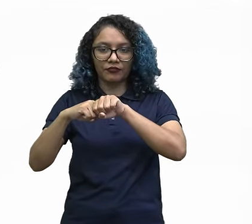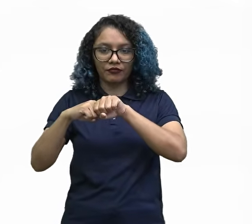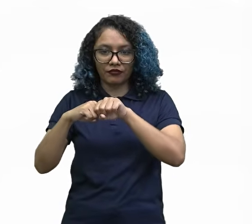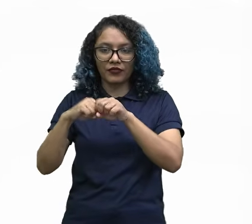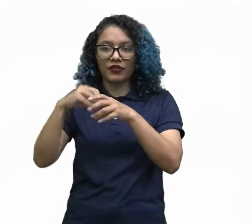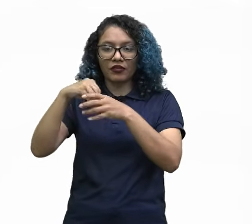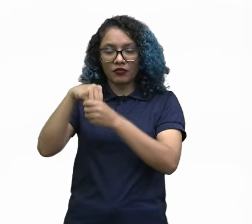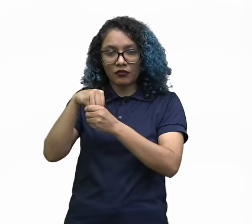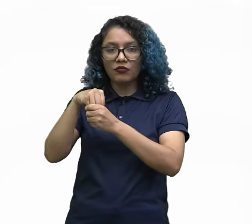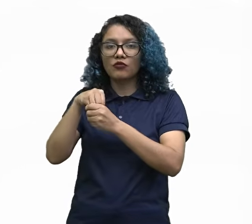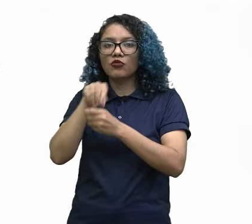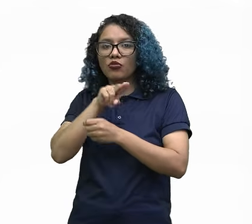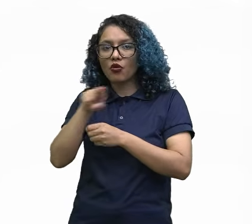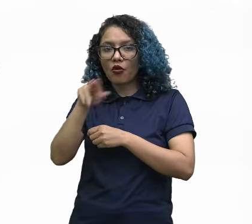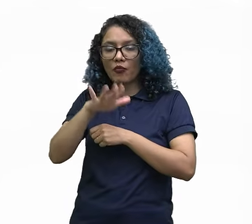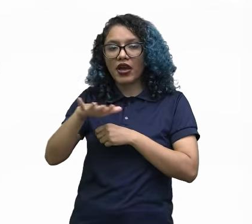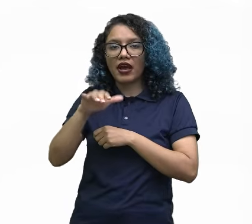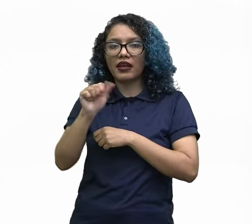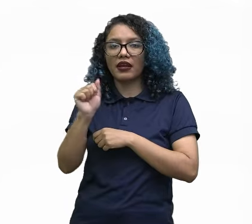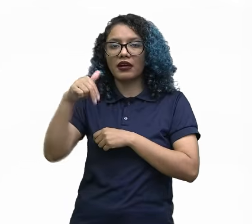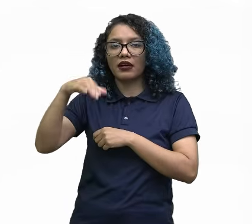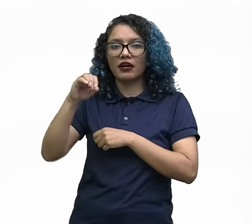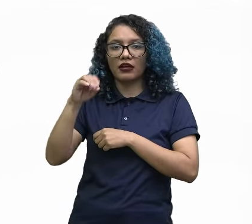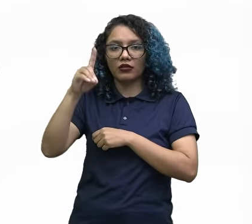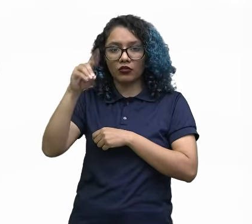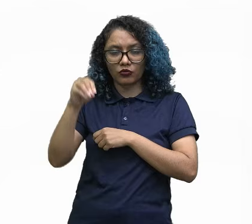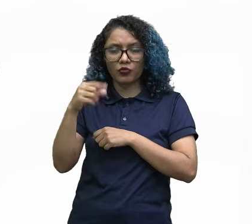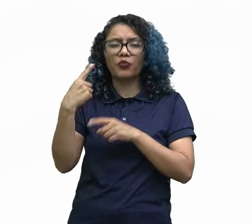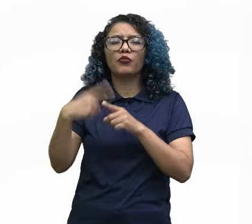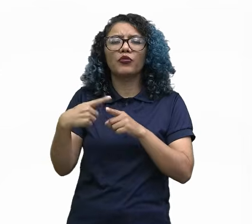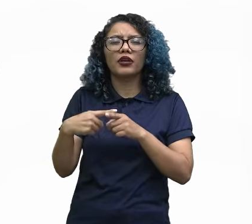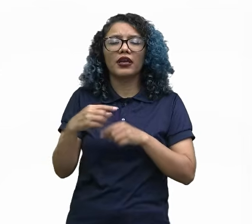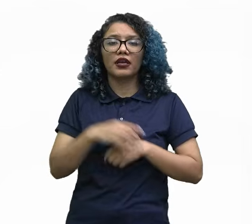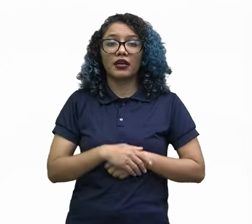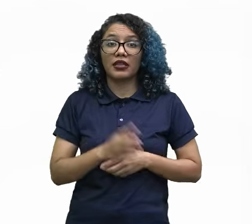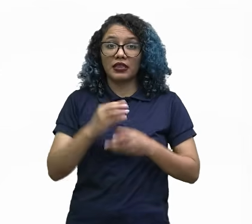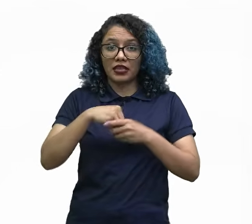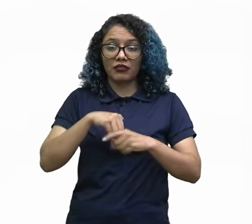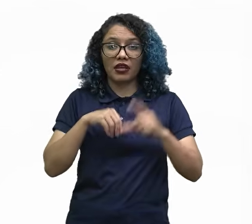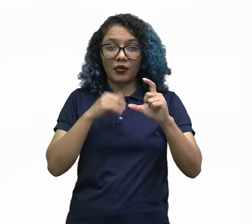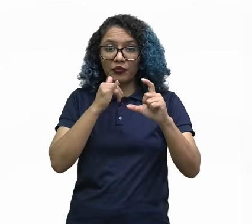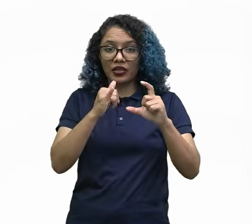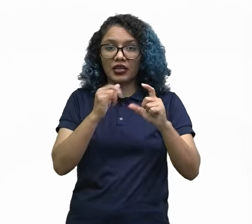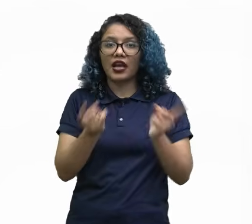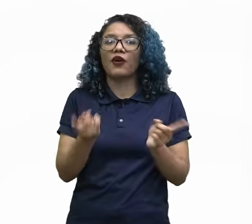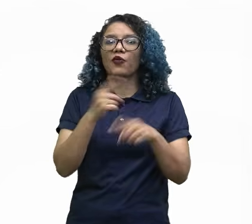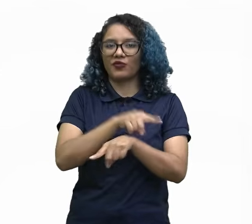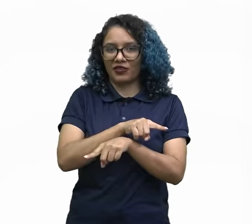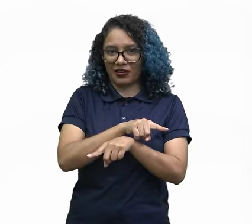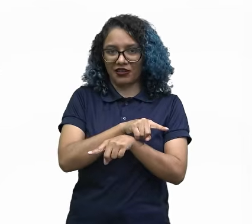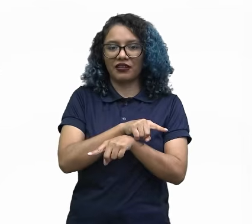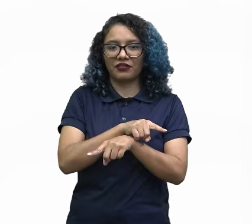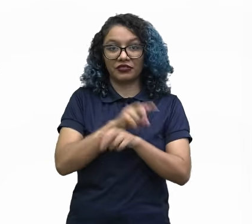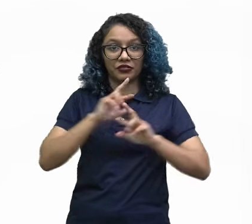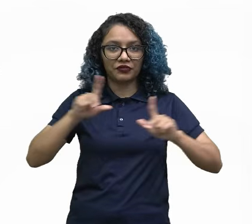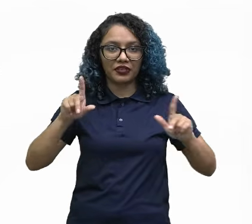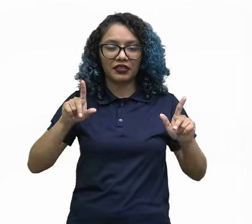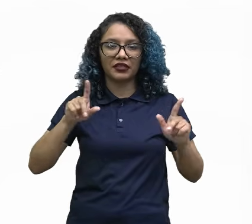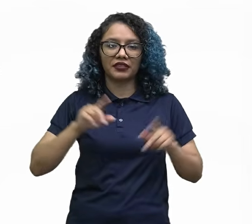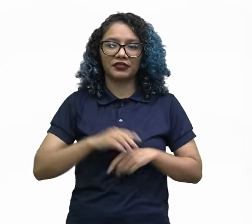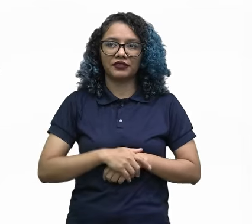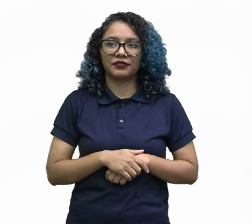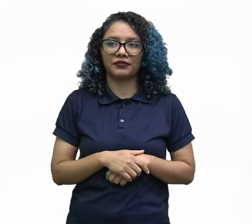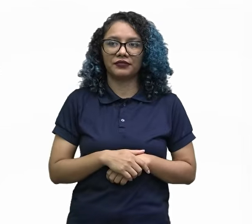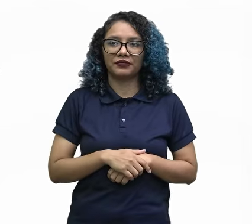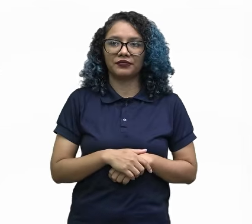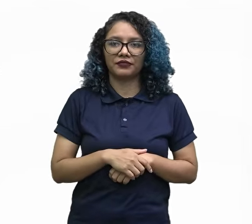chamado de ânodo. Por que eu tô falando isso, né? Porque lá na pilha, essas nomenclaturas são contrárias, né? É diferente. Eu não vou nem